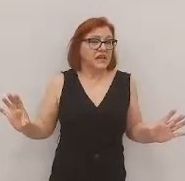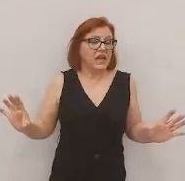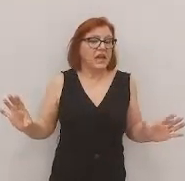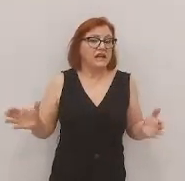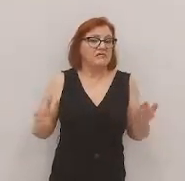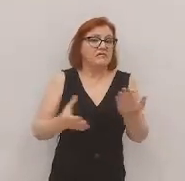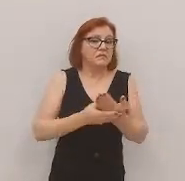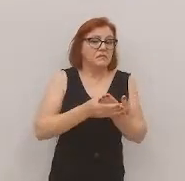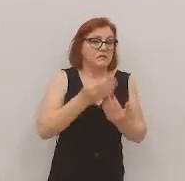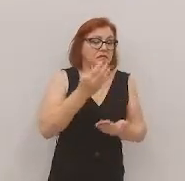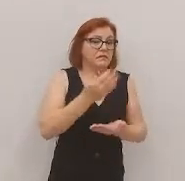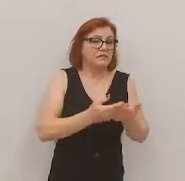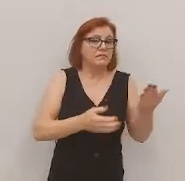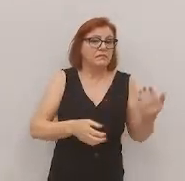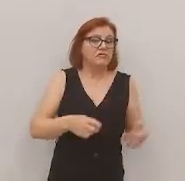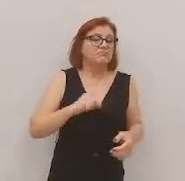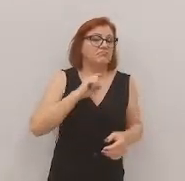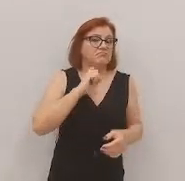minha mão.